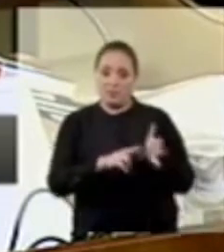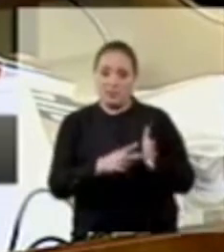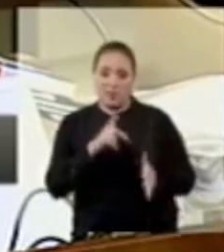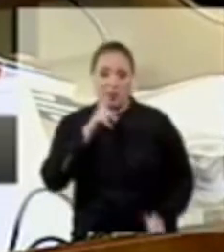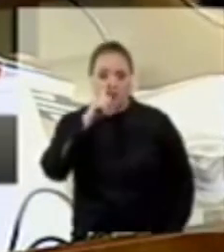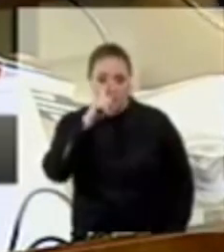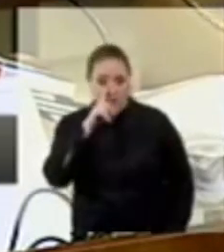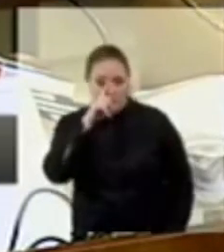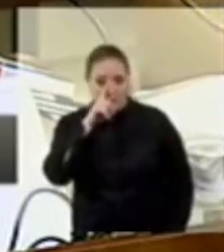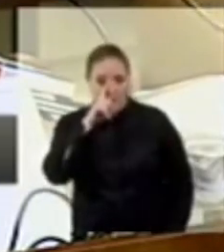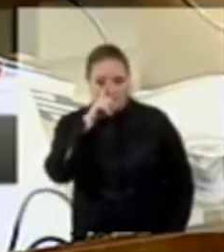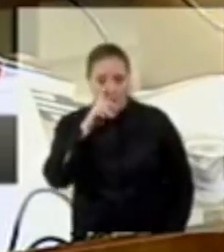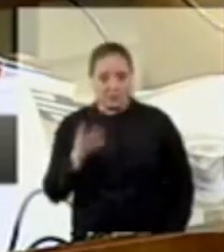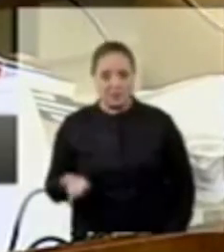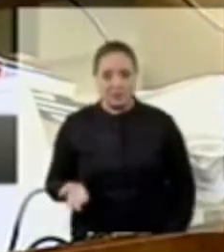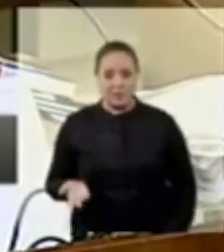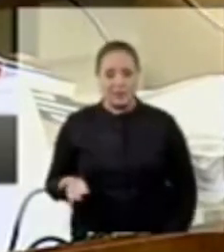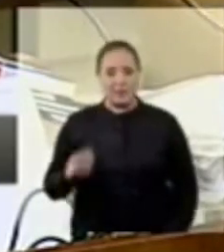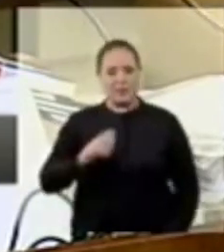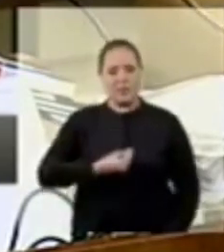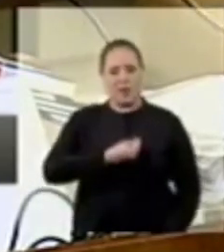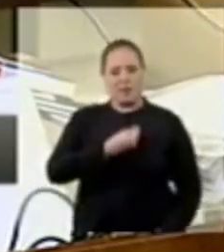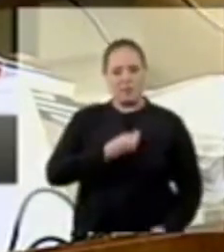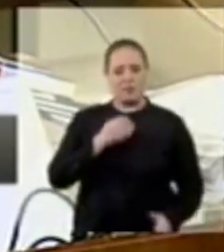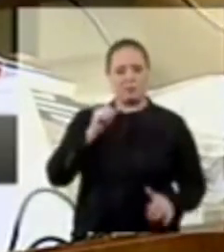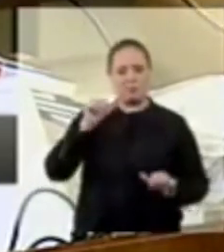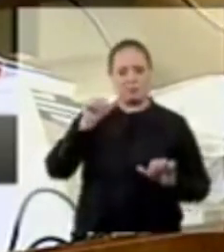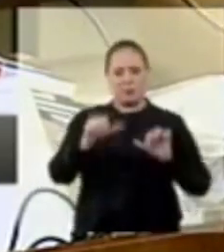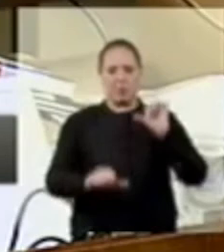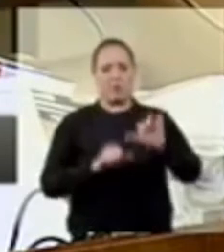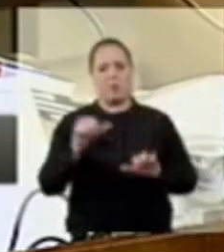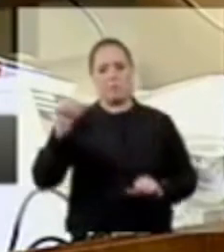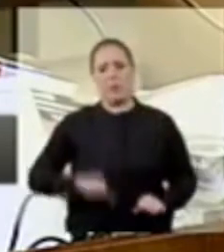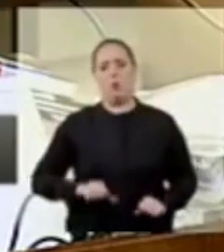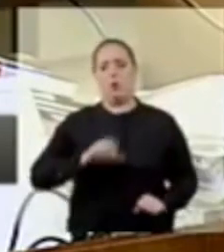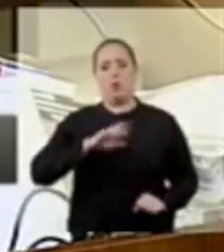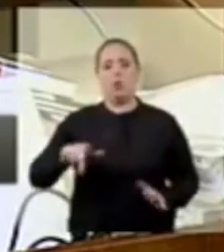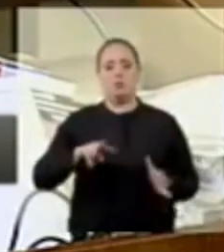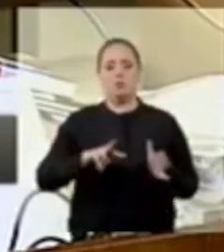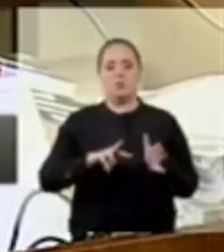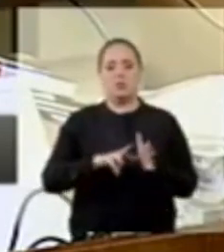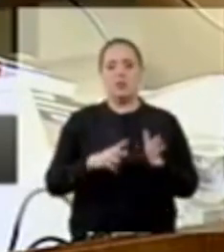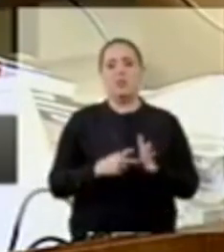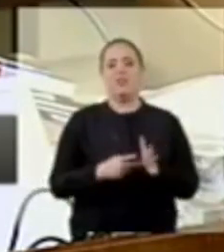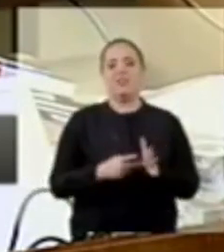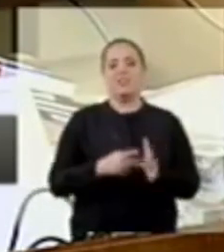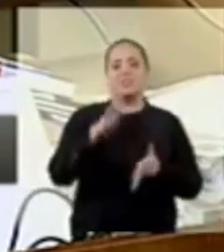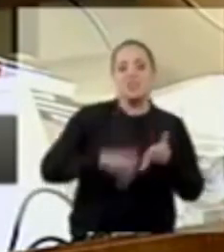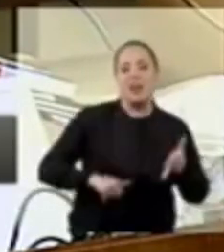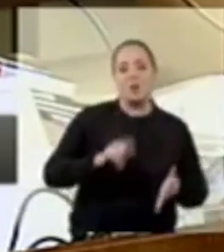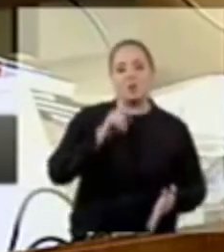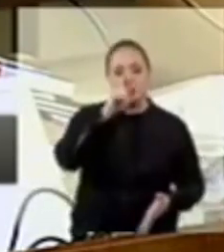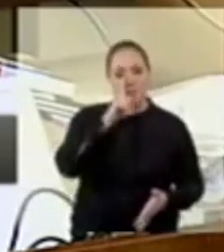e tornar a vida infinitamente pior não é capaz de eliminar os portanto